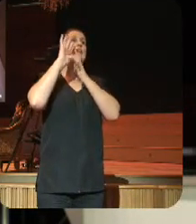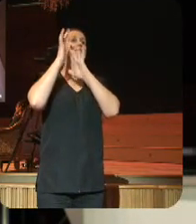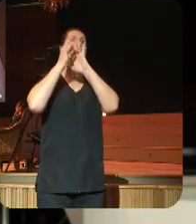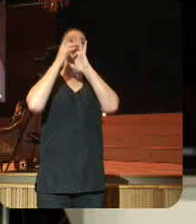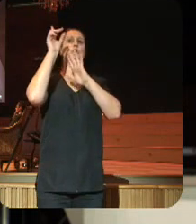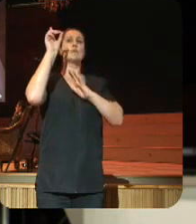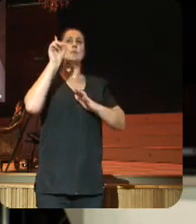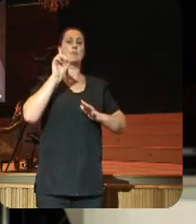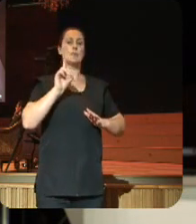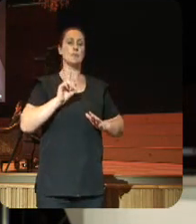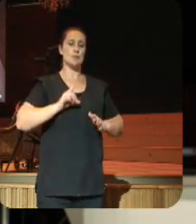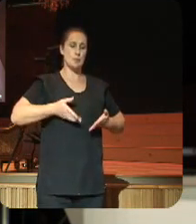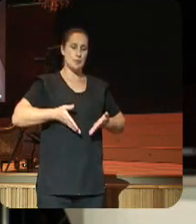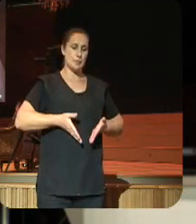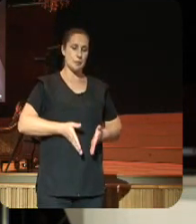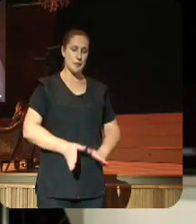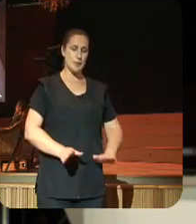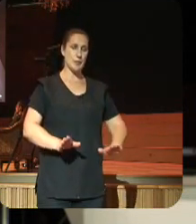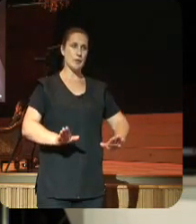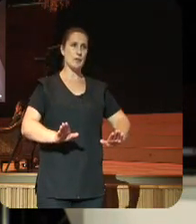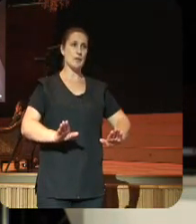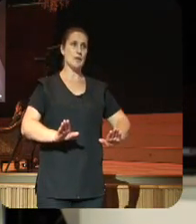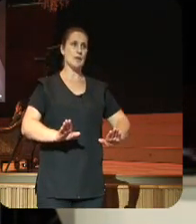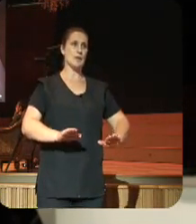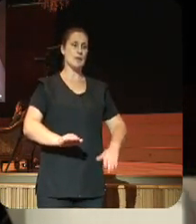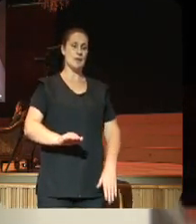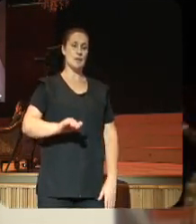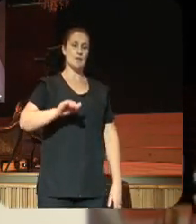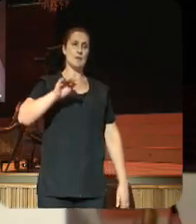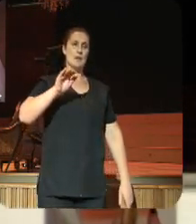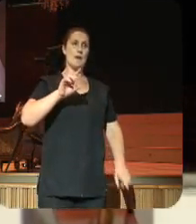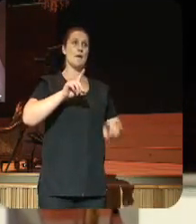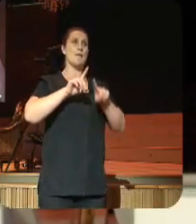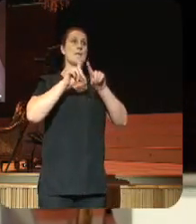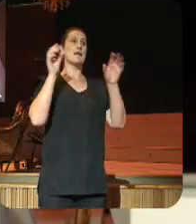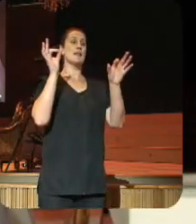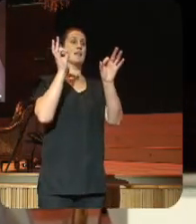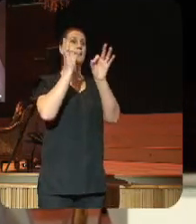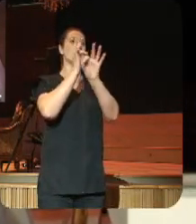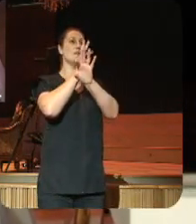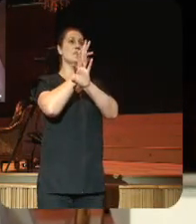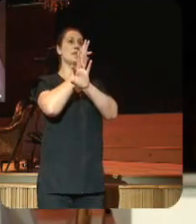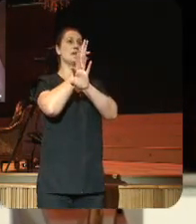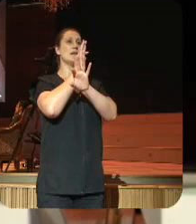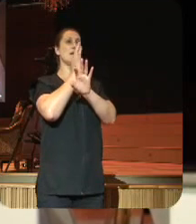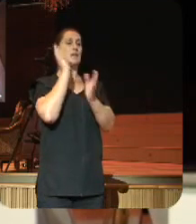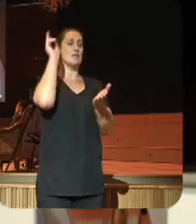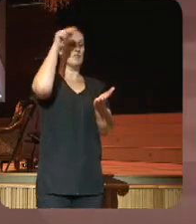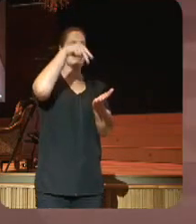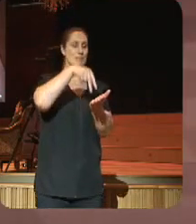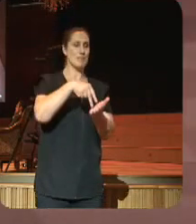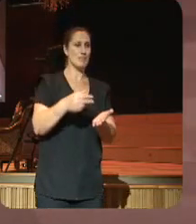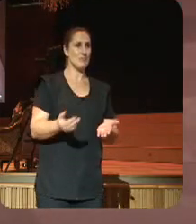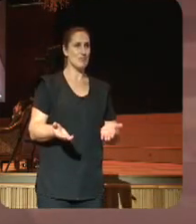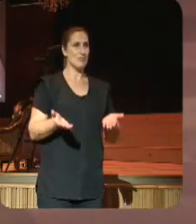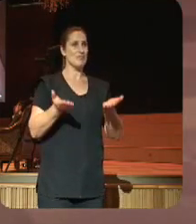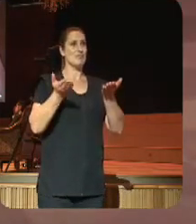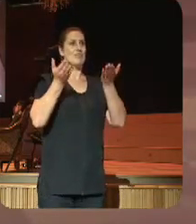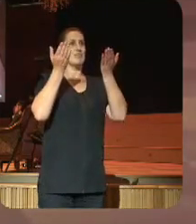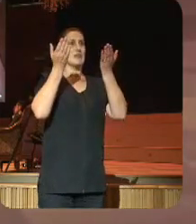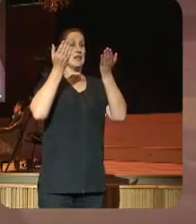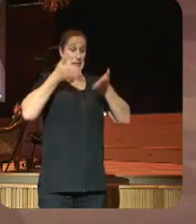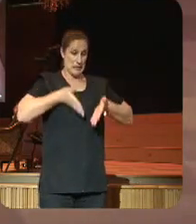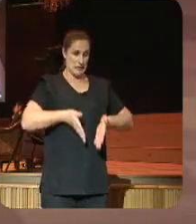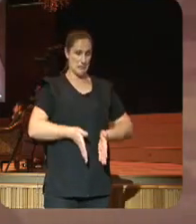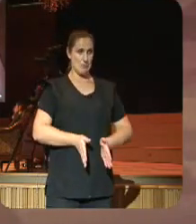Jesus, mas que se conclui na ressurreição de Cristo. No nascimento de Jesus, ele